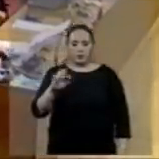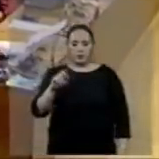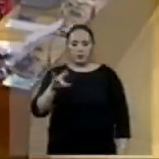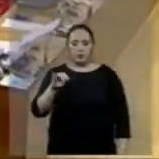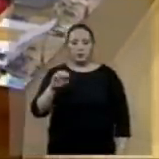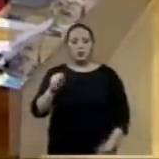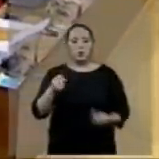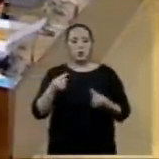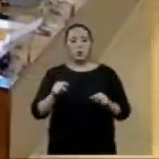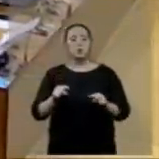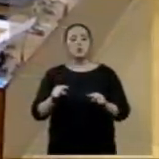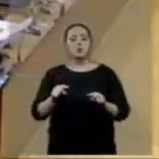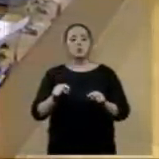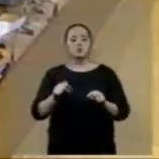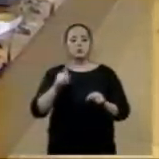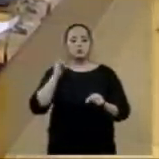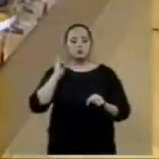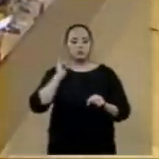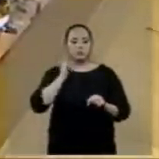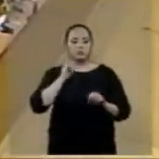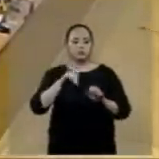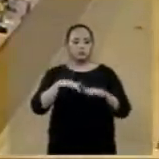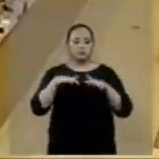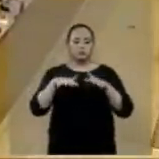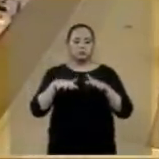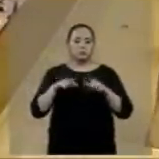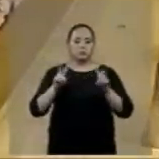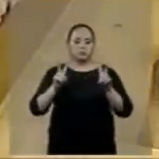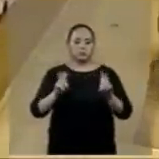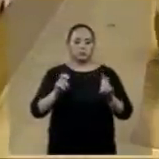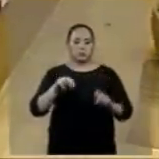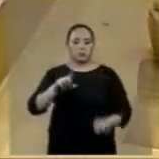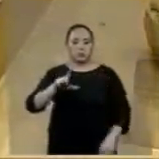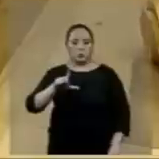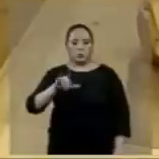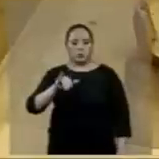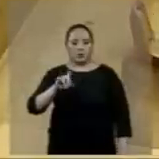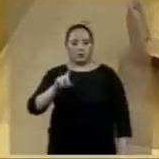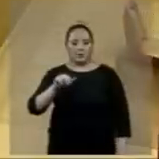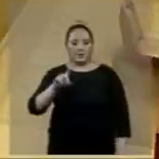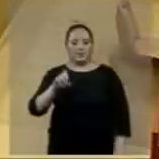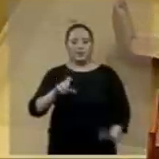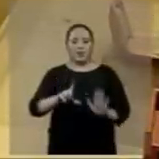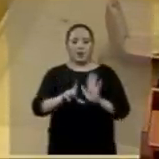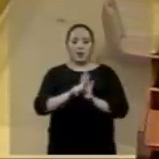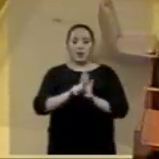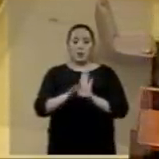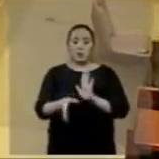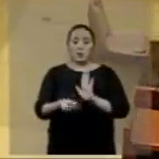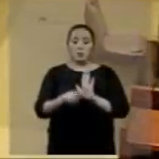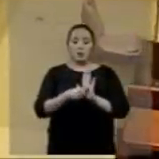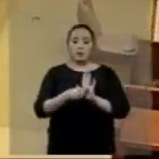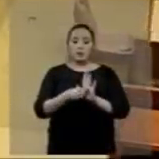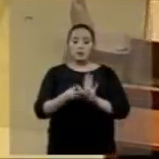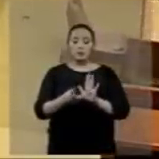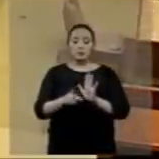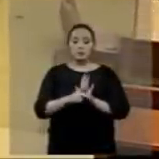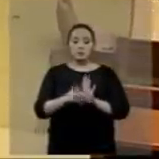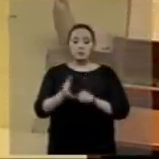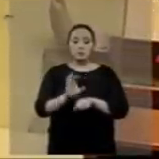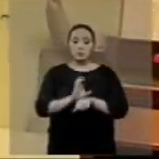assim emendado. Imunidade e disciplina, lei complementar, ante a